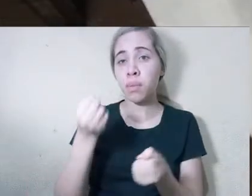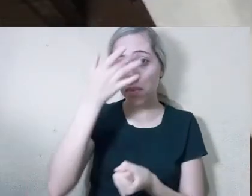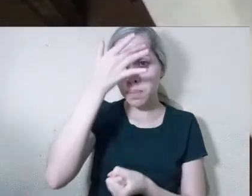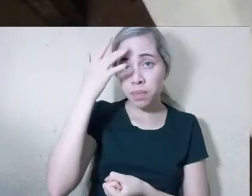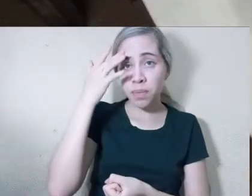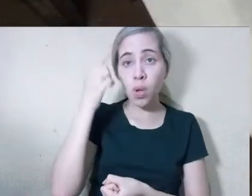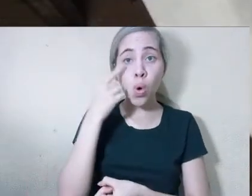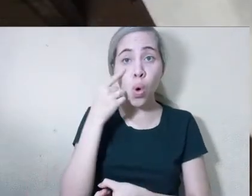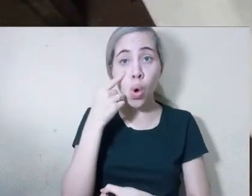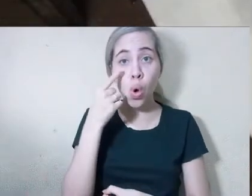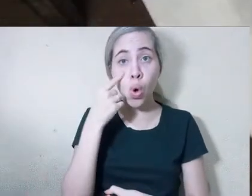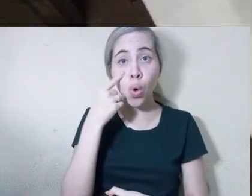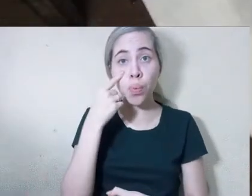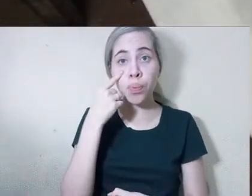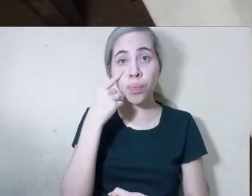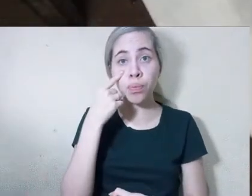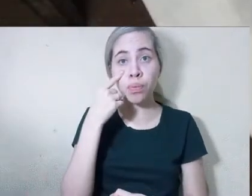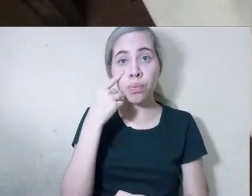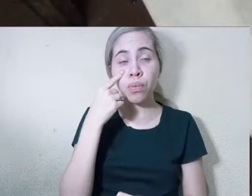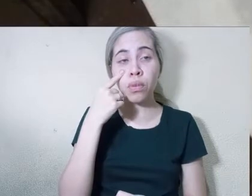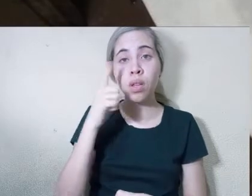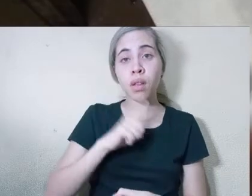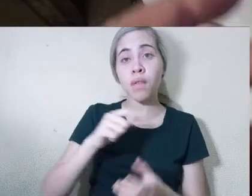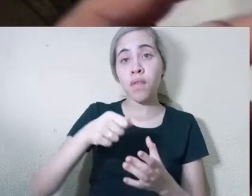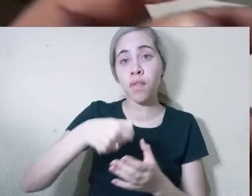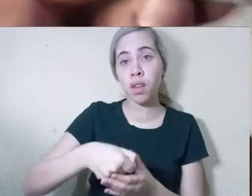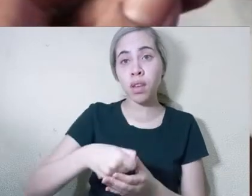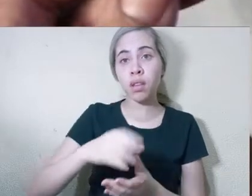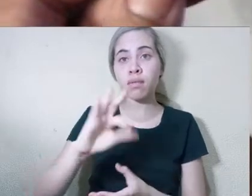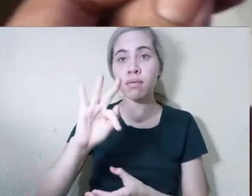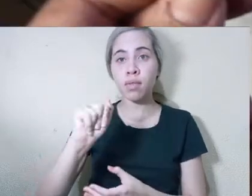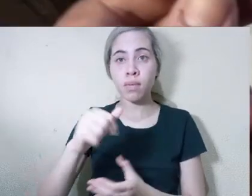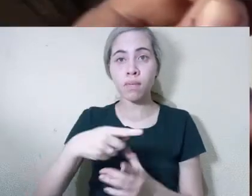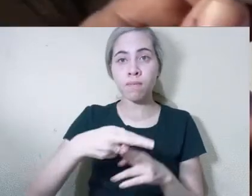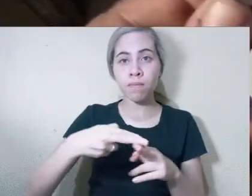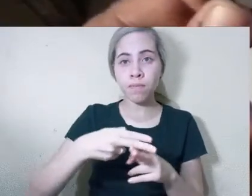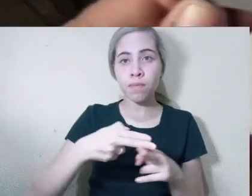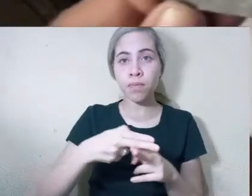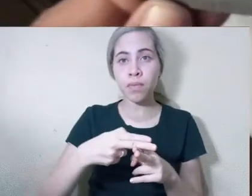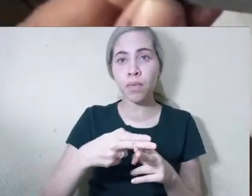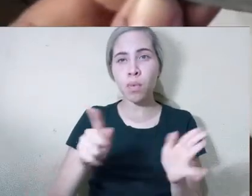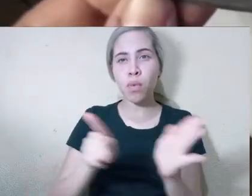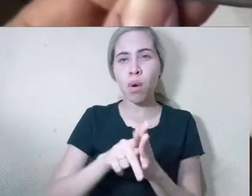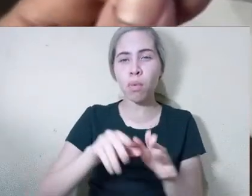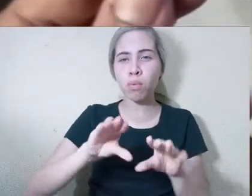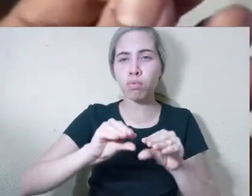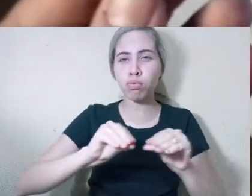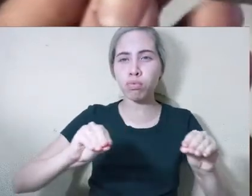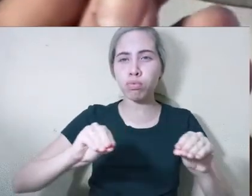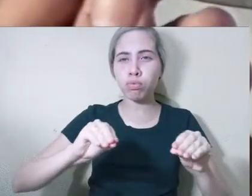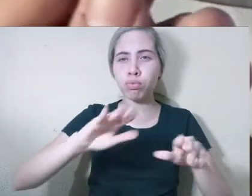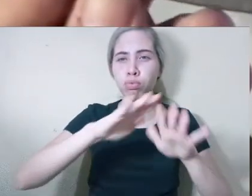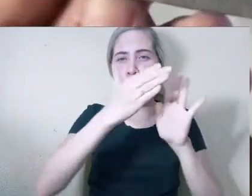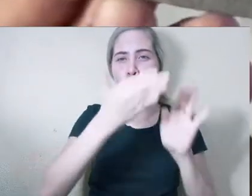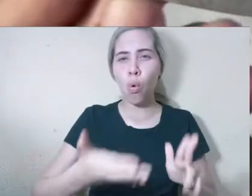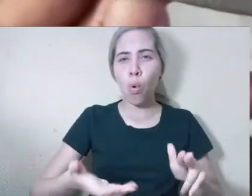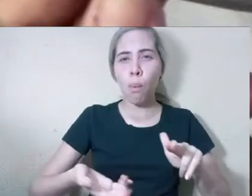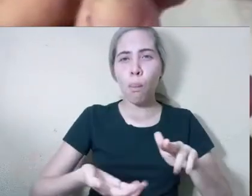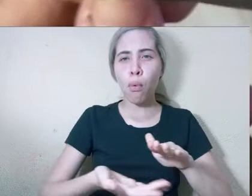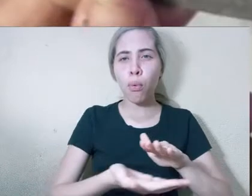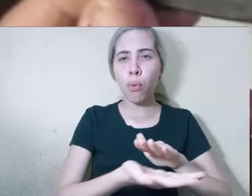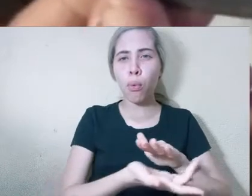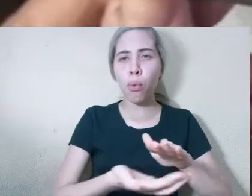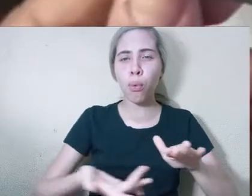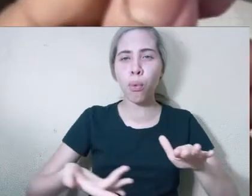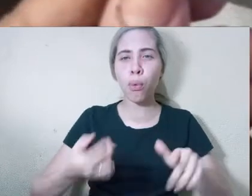pessoal. Aqui, ó. Essa foi a primeira faca forjada dele, né? Do Thiago, do